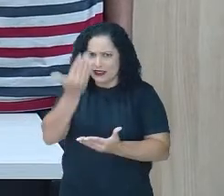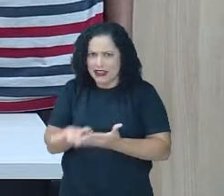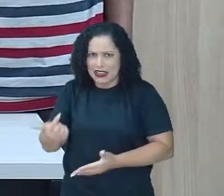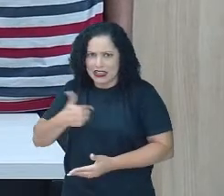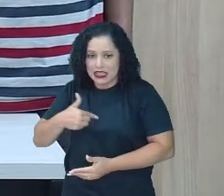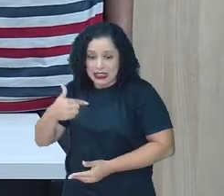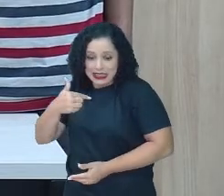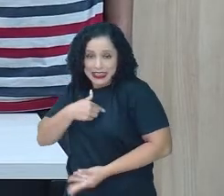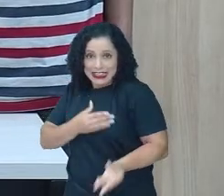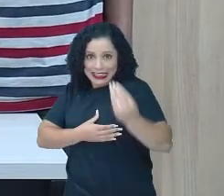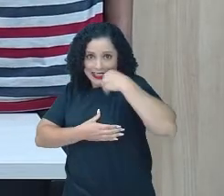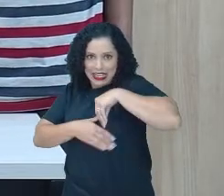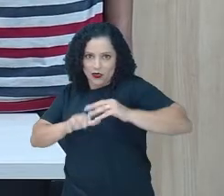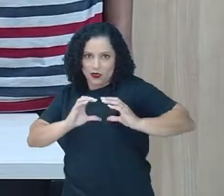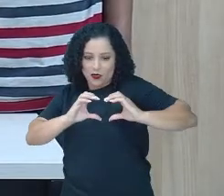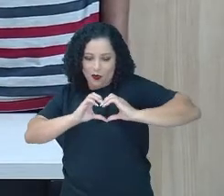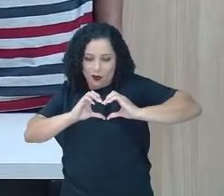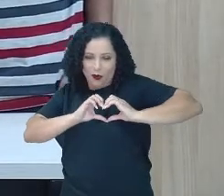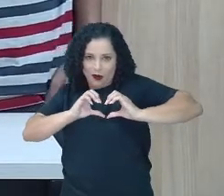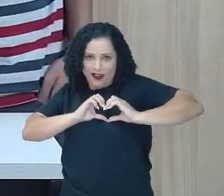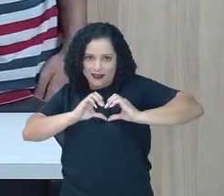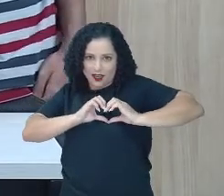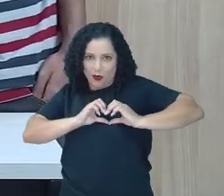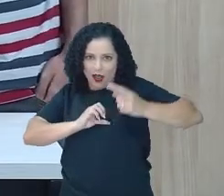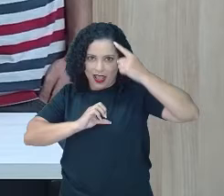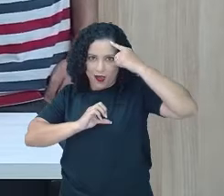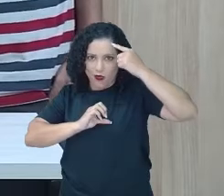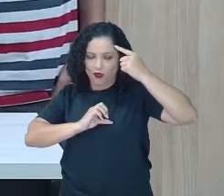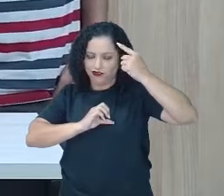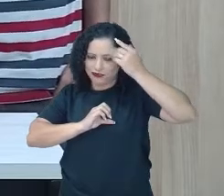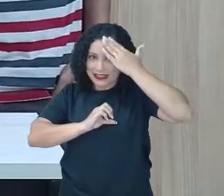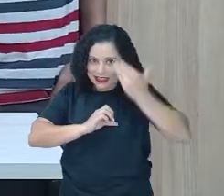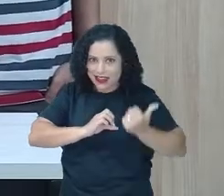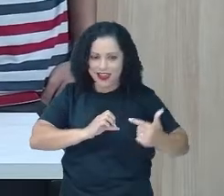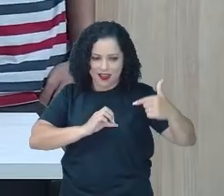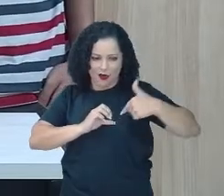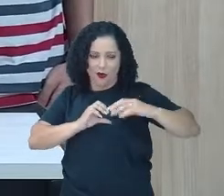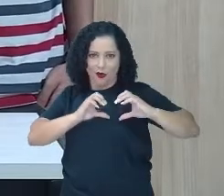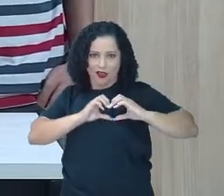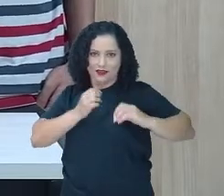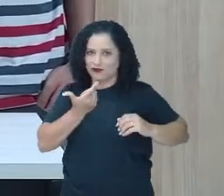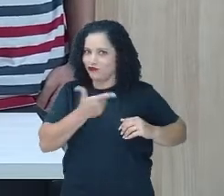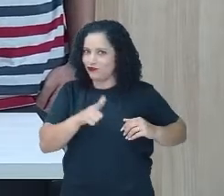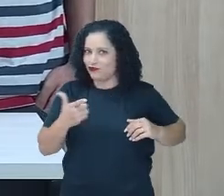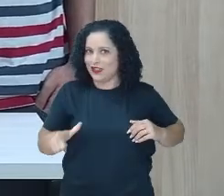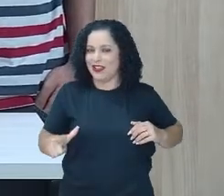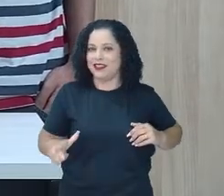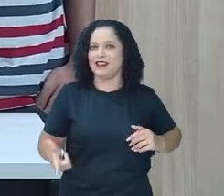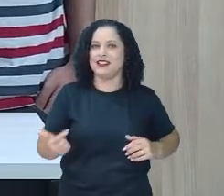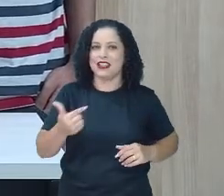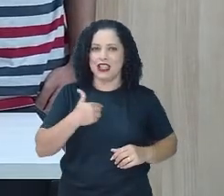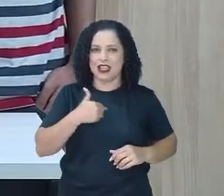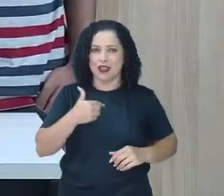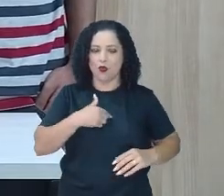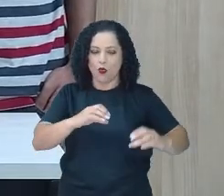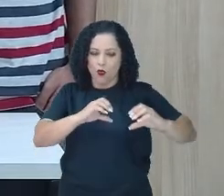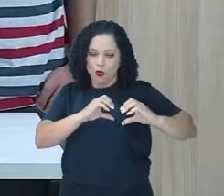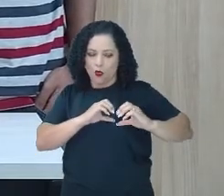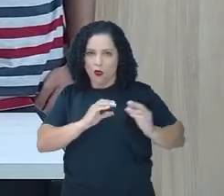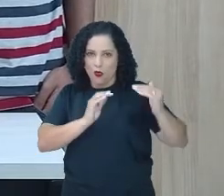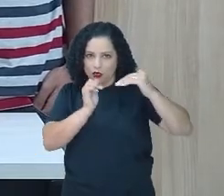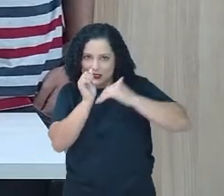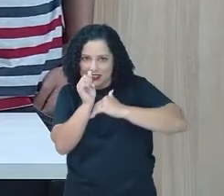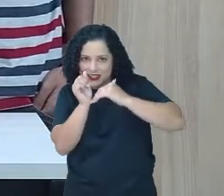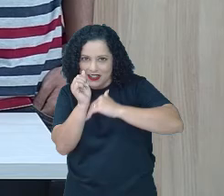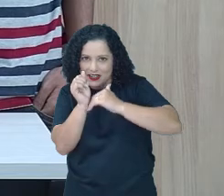coração. Coração, sei que eu não tenho. Se eu tivesse, saberia. Quer que eu te conte um segredo?